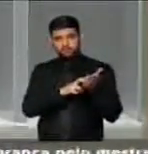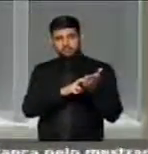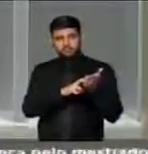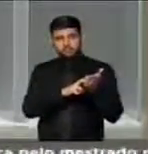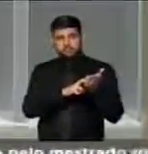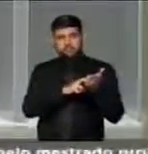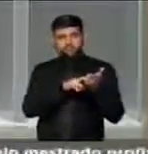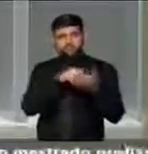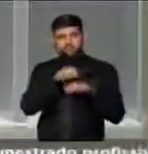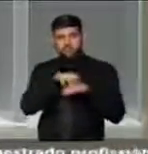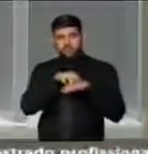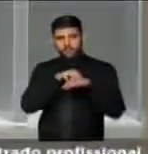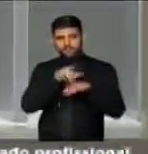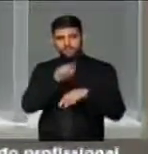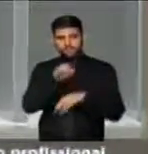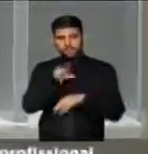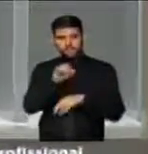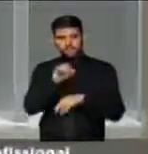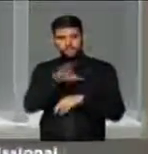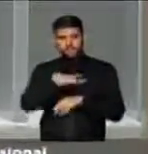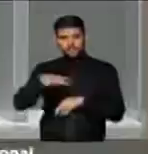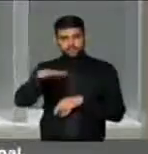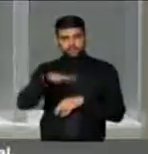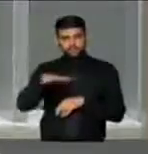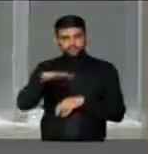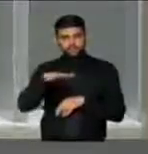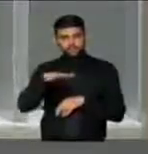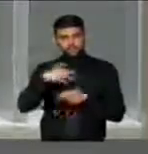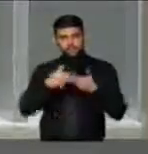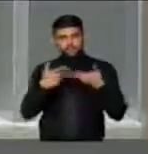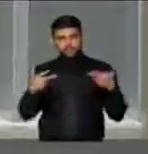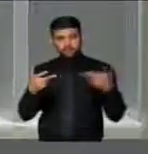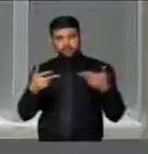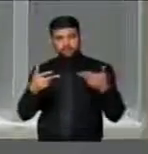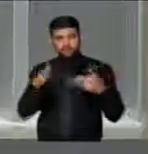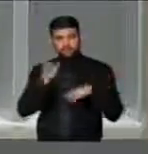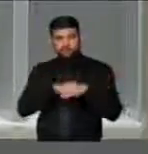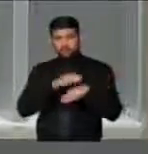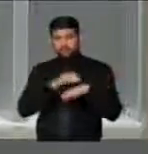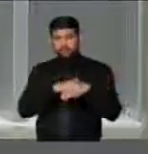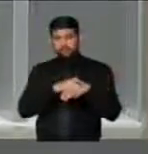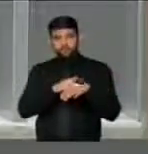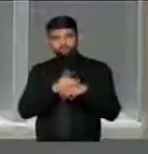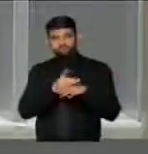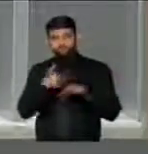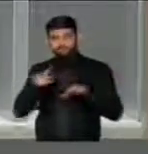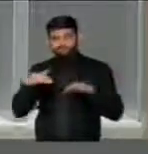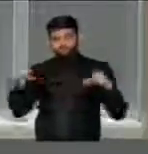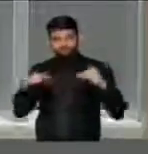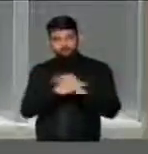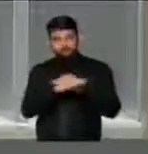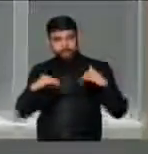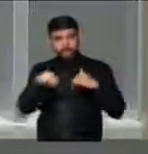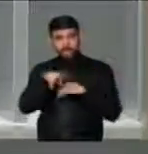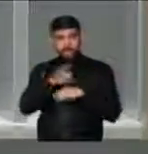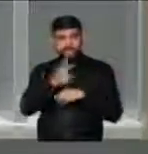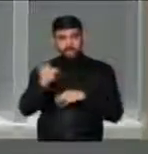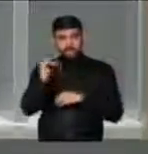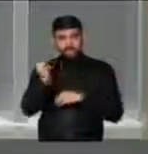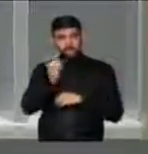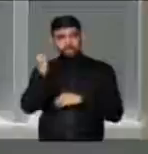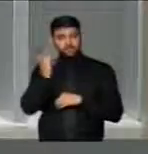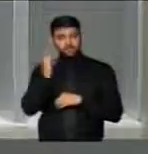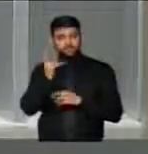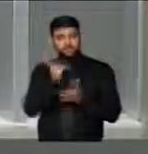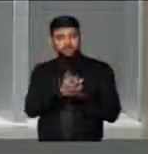O transporte de granito na nossa região é uma coisa muito intensa, e a presença da NTT foi fundamental